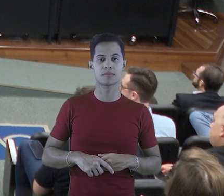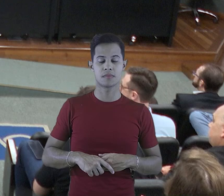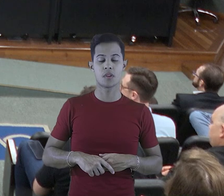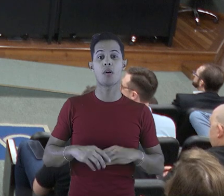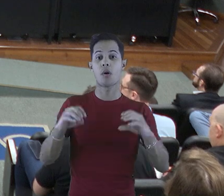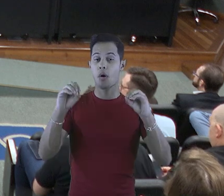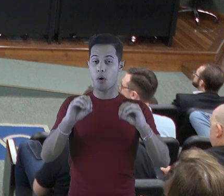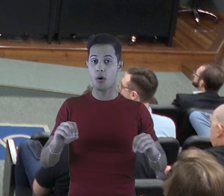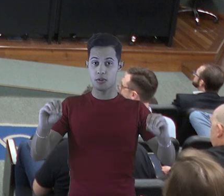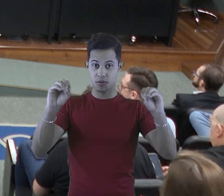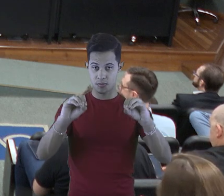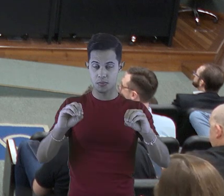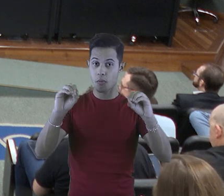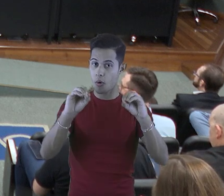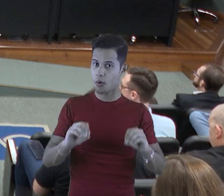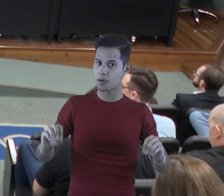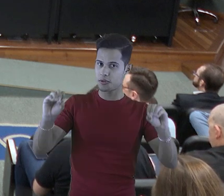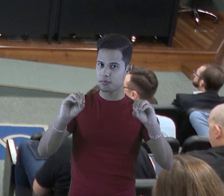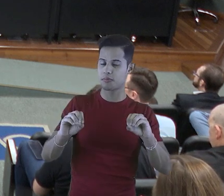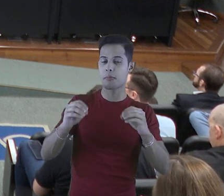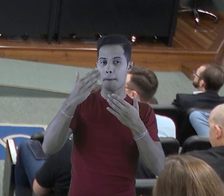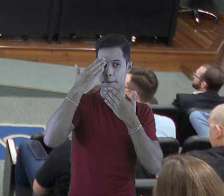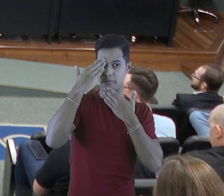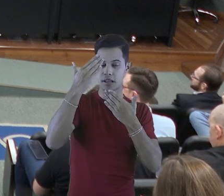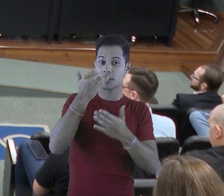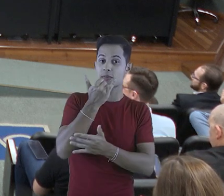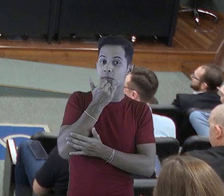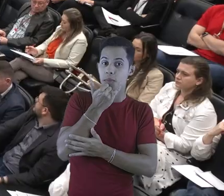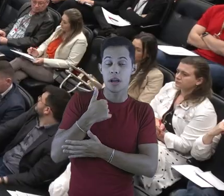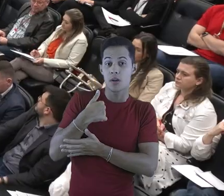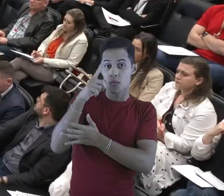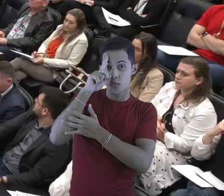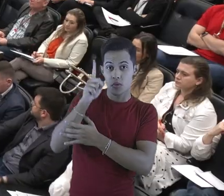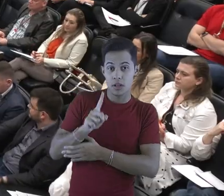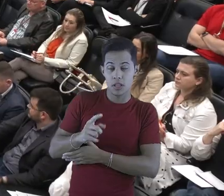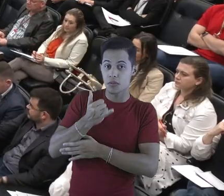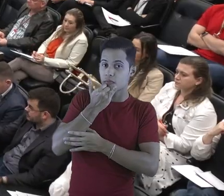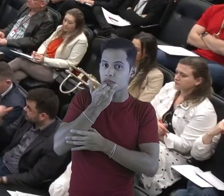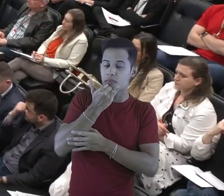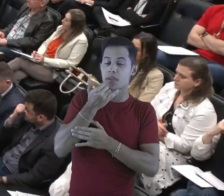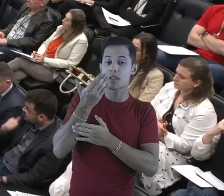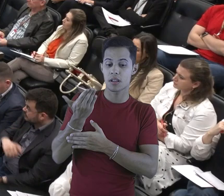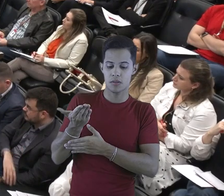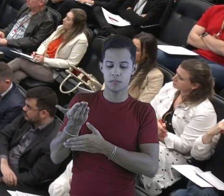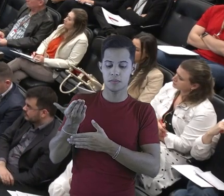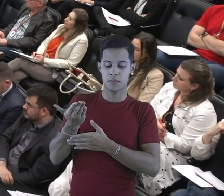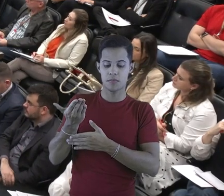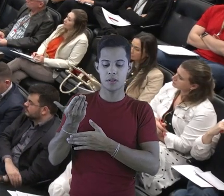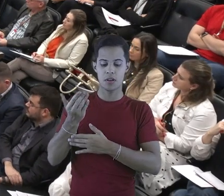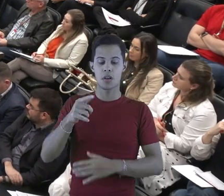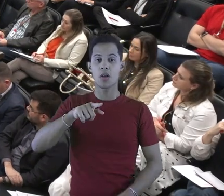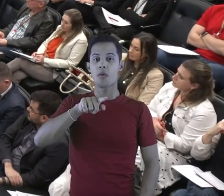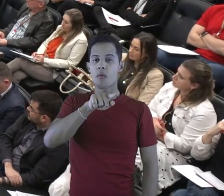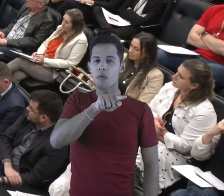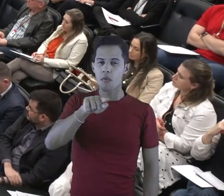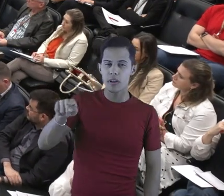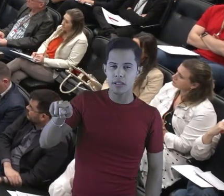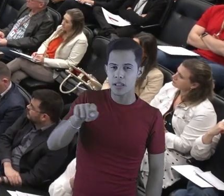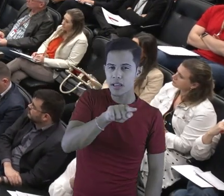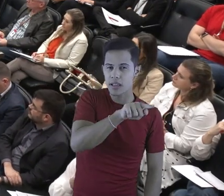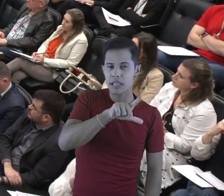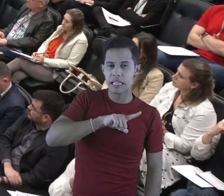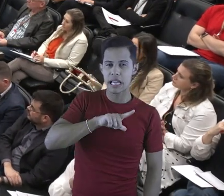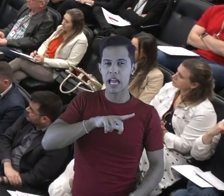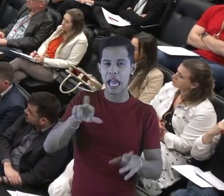Ah, ótimo. Excelente. Obrigado. Desculpe, eu não tinha entendido. Então, vamos lá. Vocês têm essa